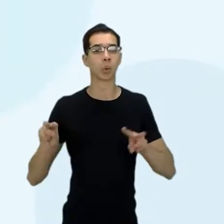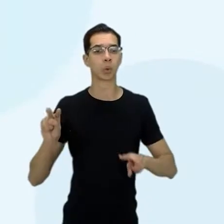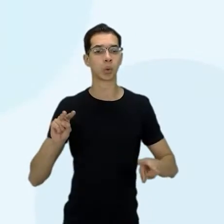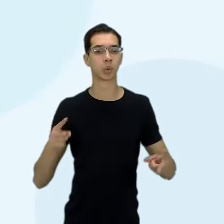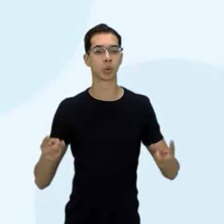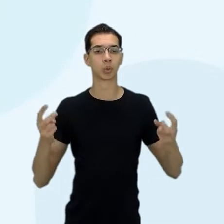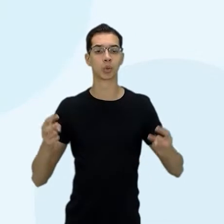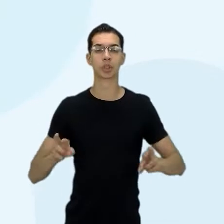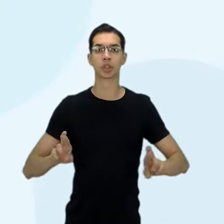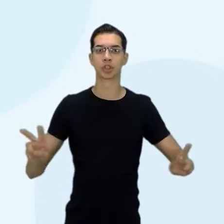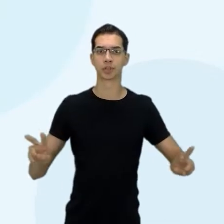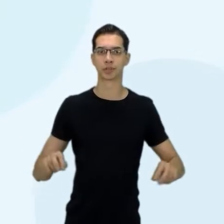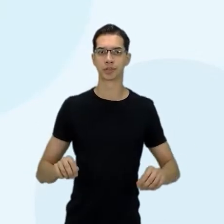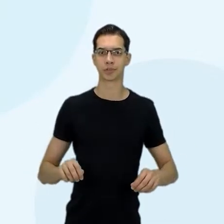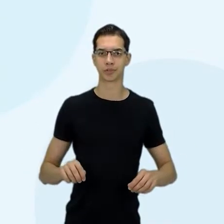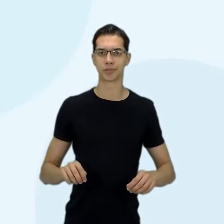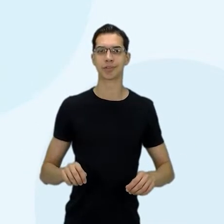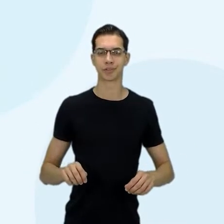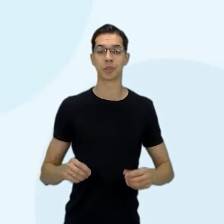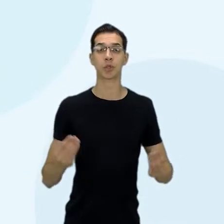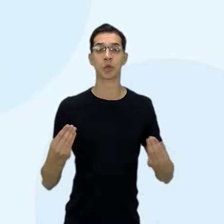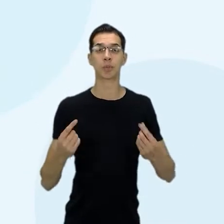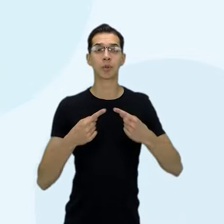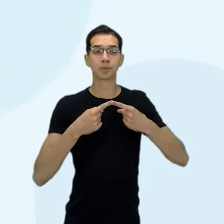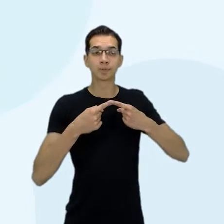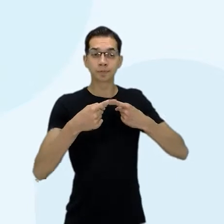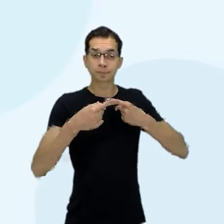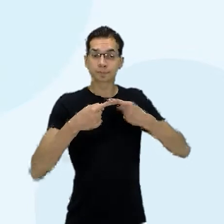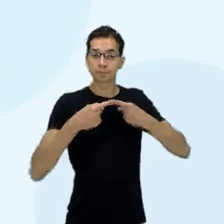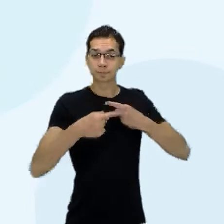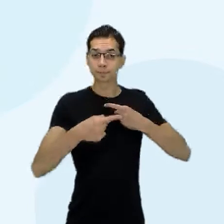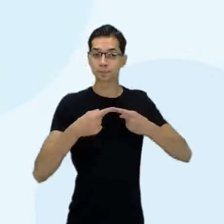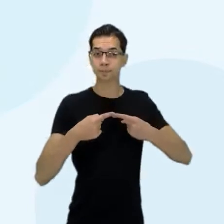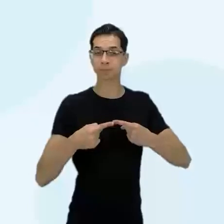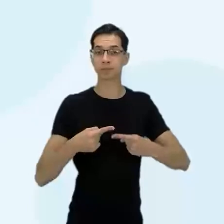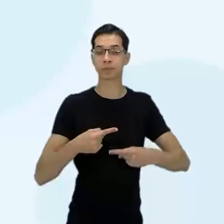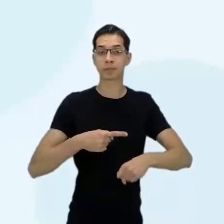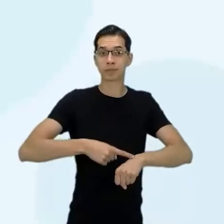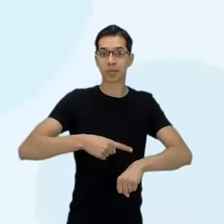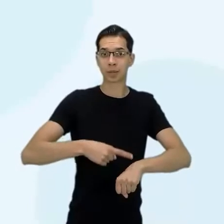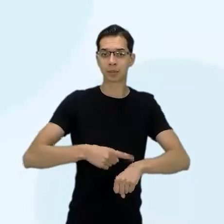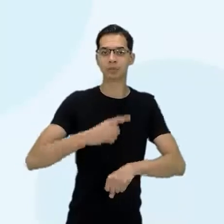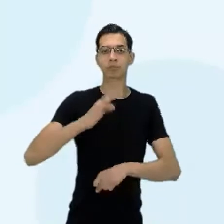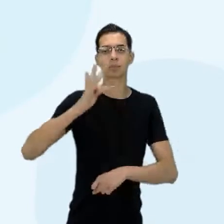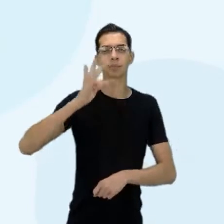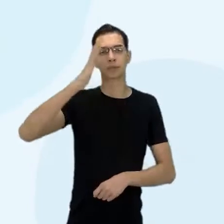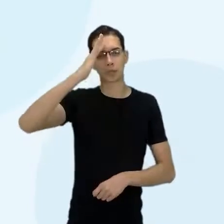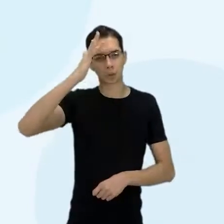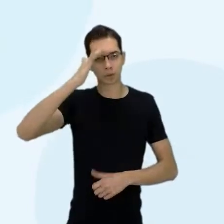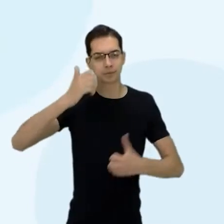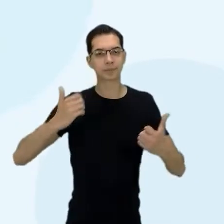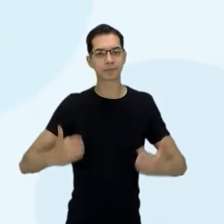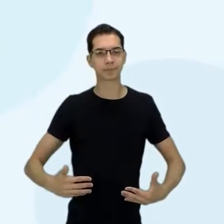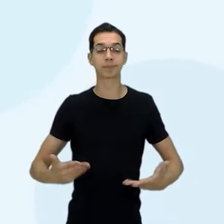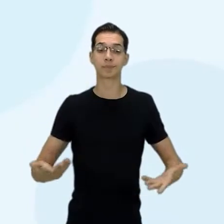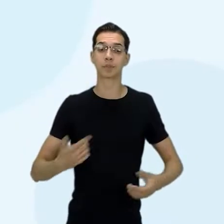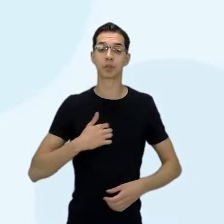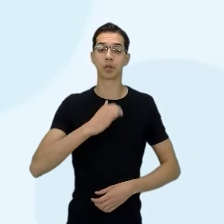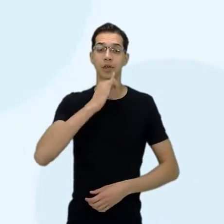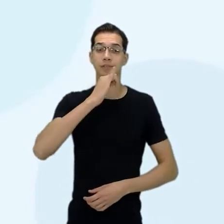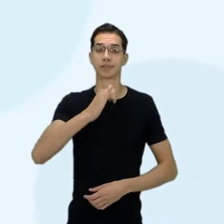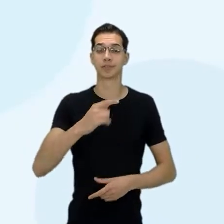das medidas de espaço e de tempo de acordo com essa teoria. Estou te dizendo que o espaço e o tempo muda de acordo